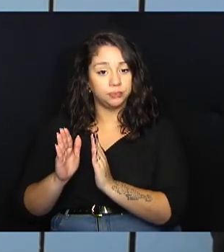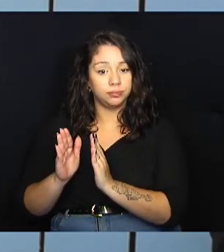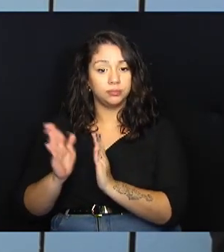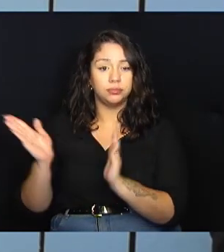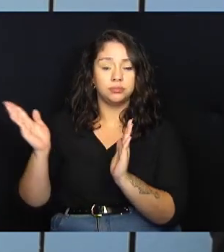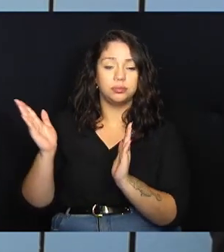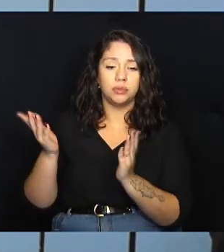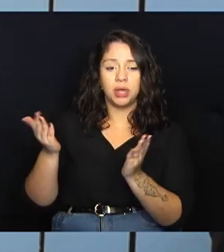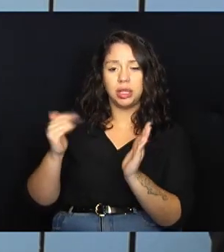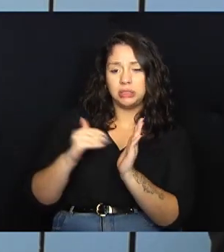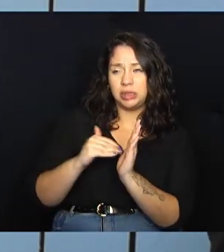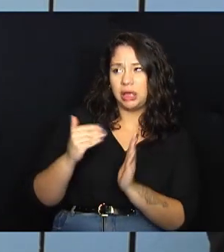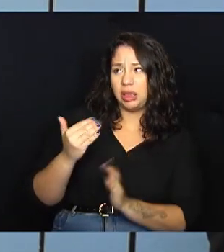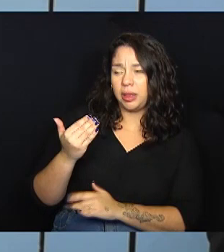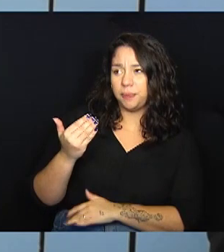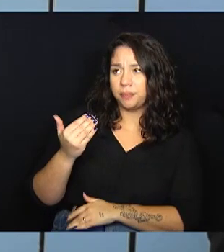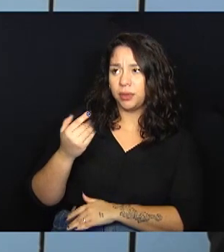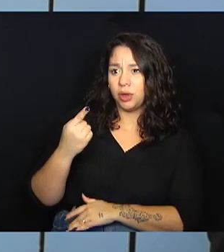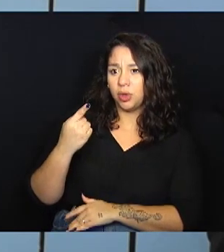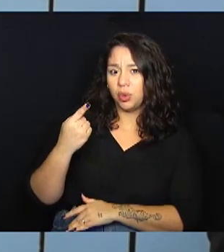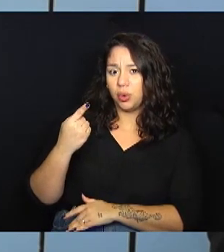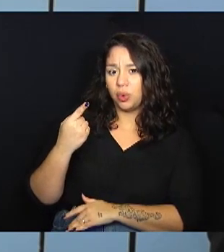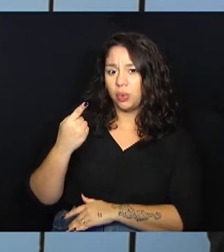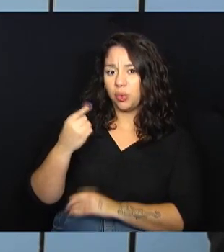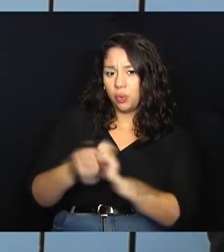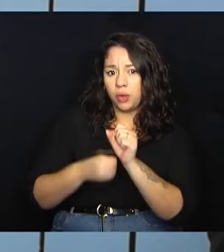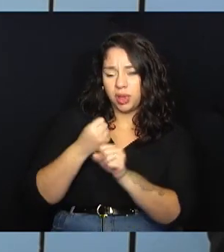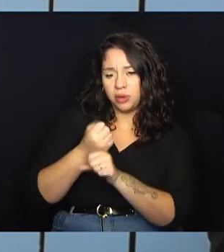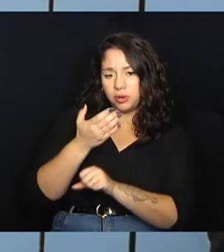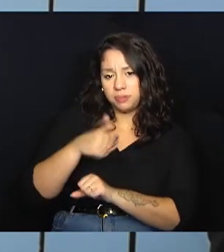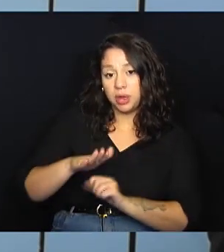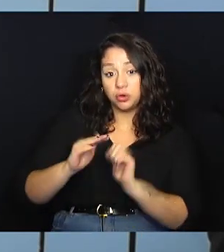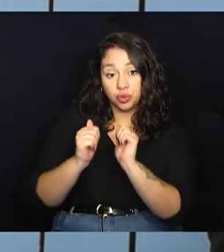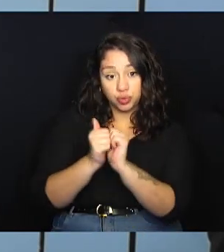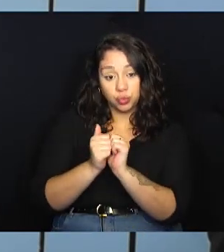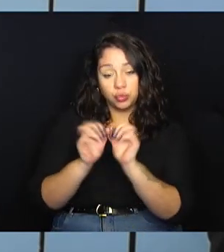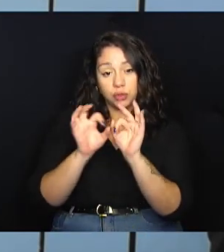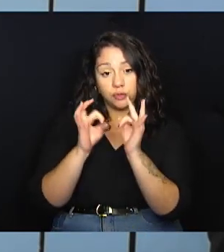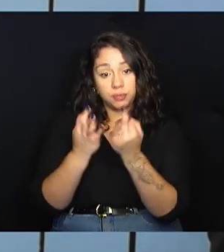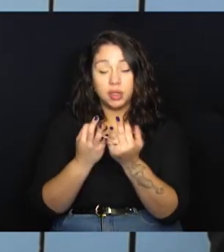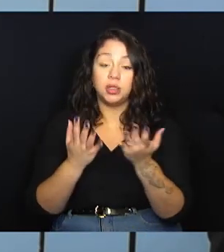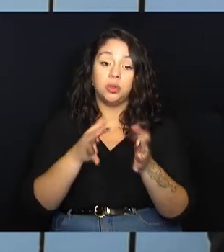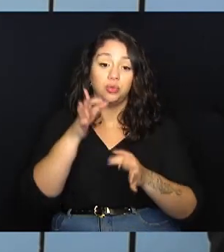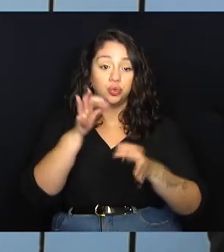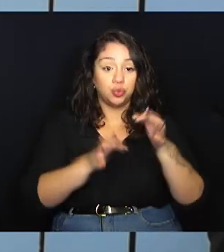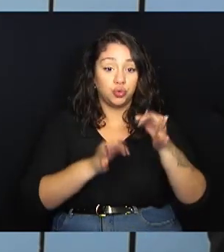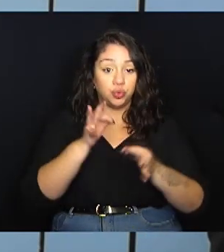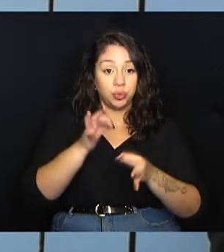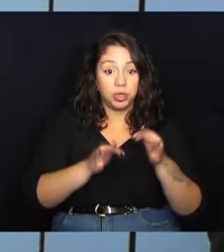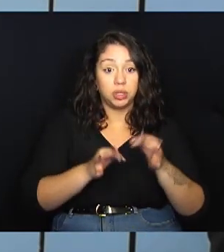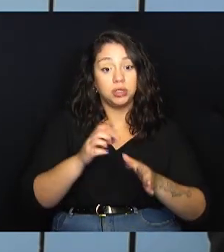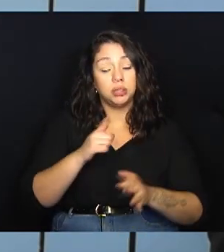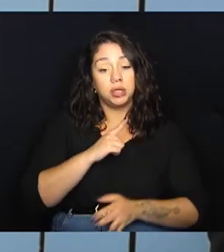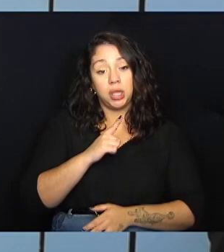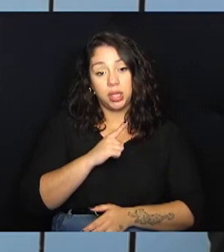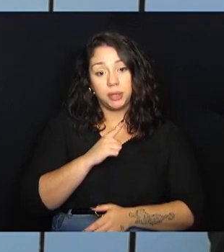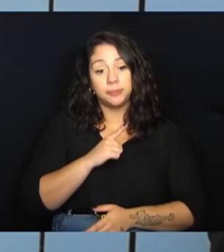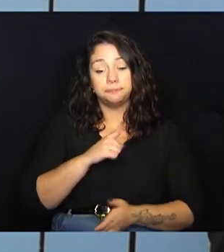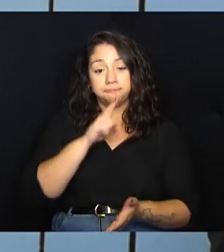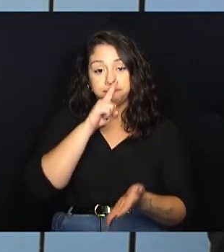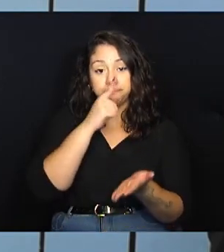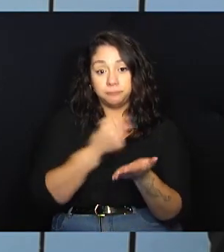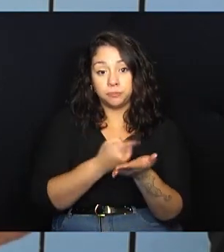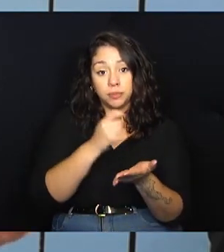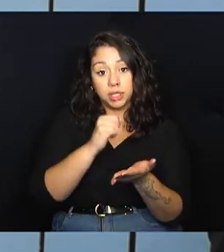meio pelo estatuto, né, com a família, até que o juiz, né, a justiça determine se